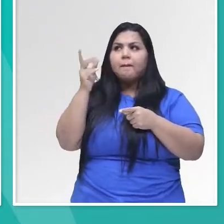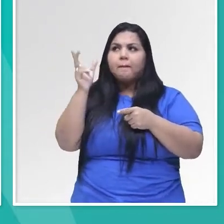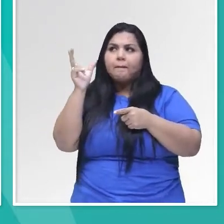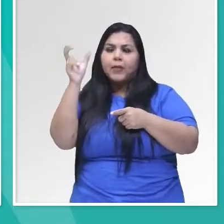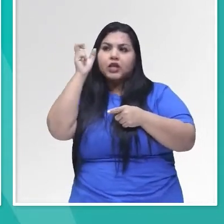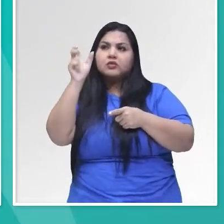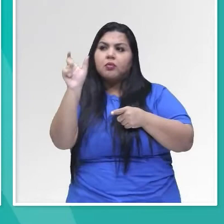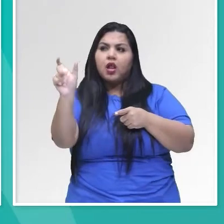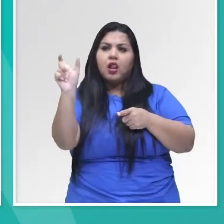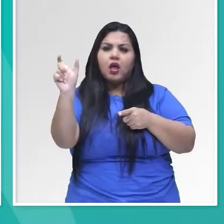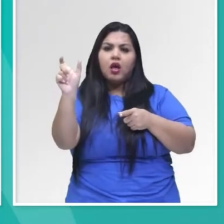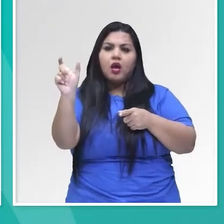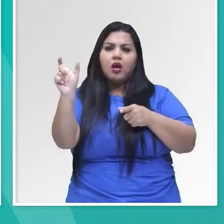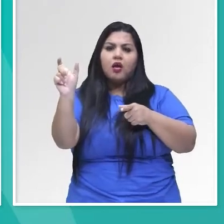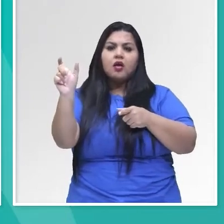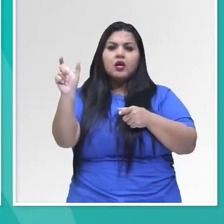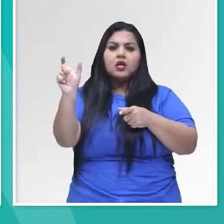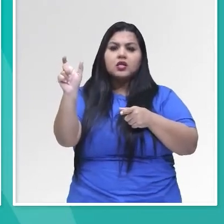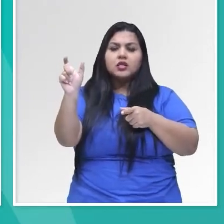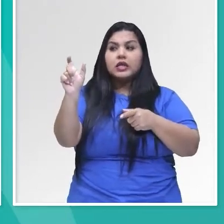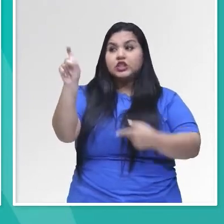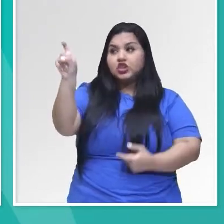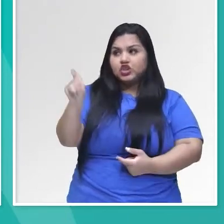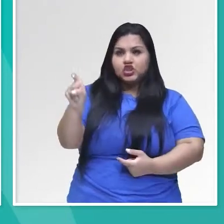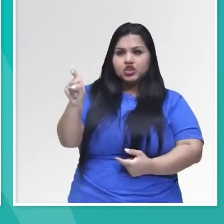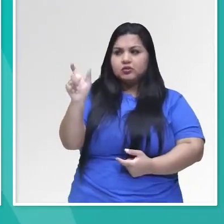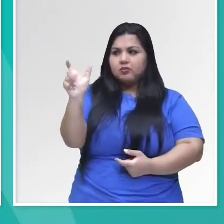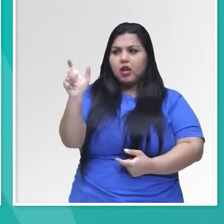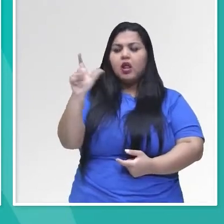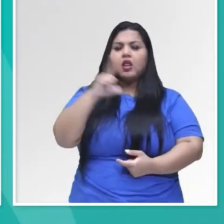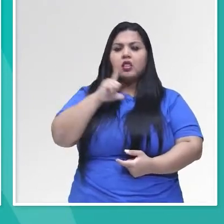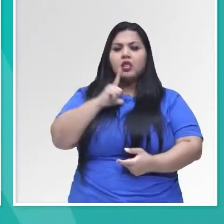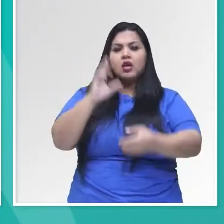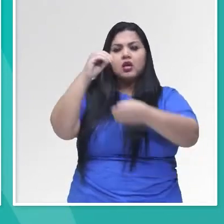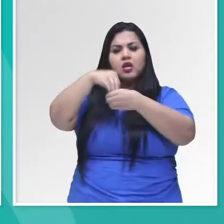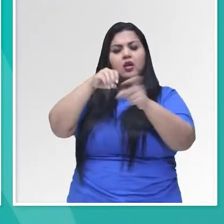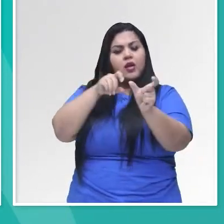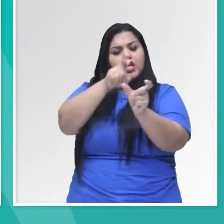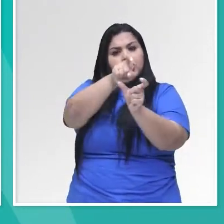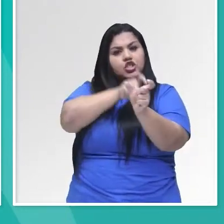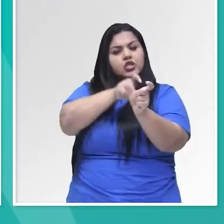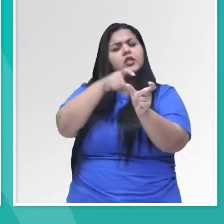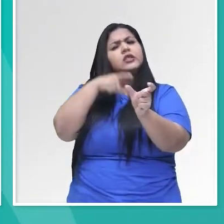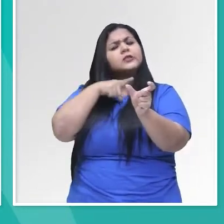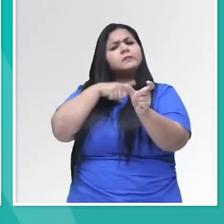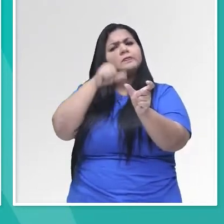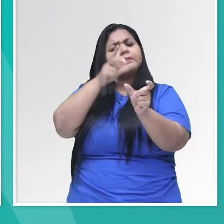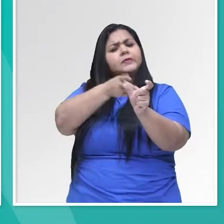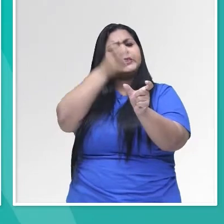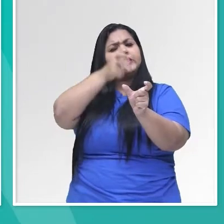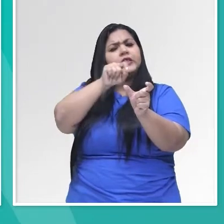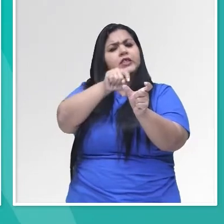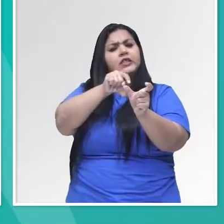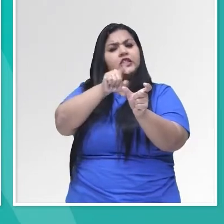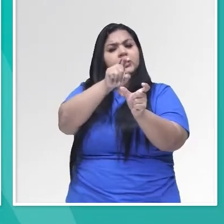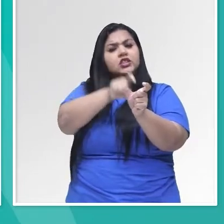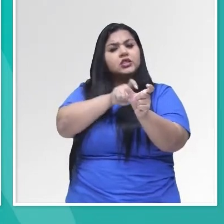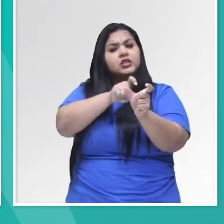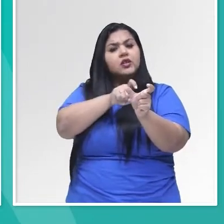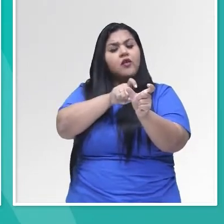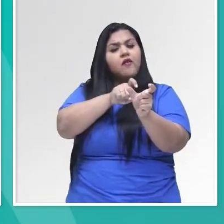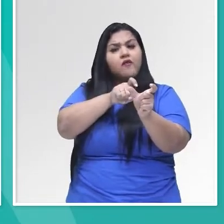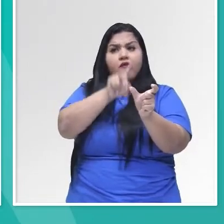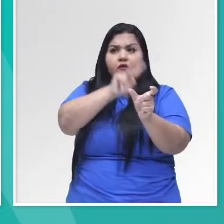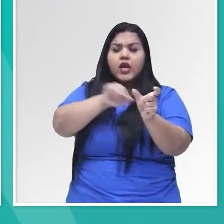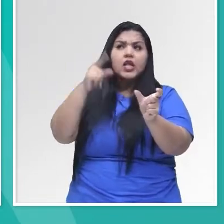palavra que apresenta a letra X em sua estrutura. Já percebeu que a letra X vai apresentando